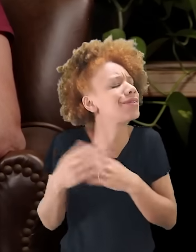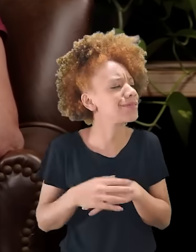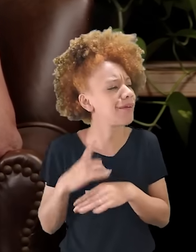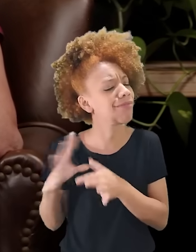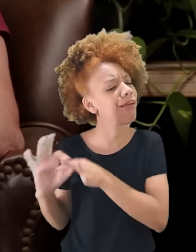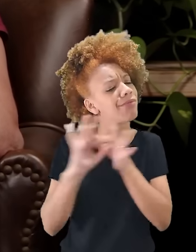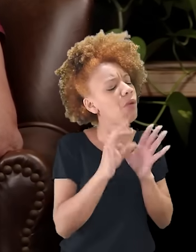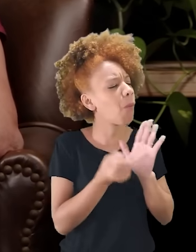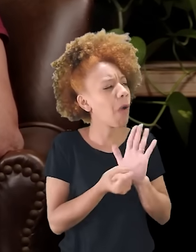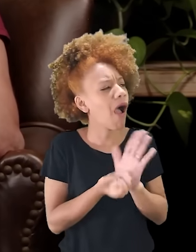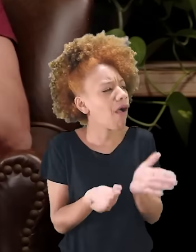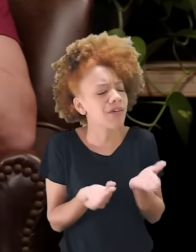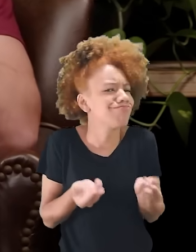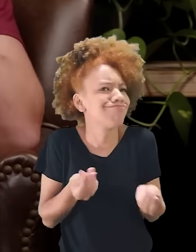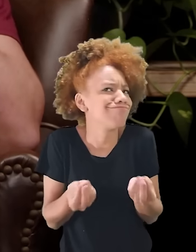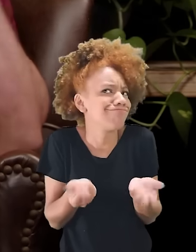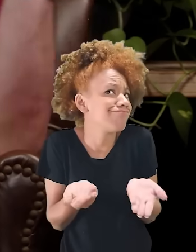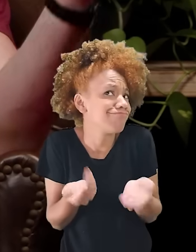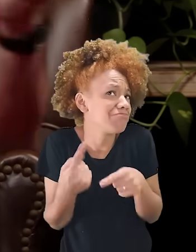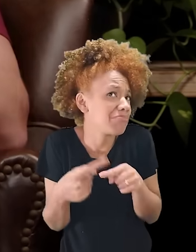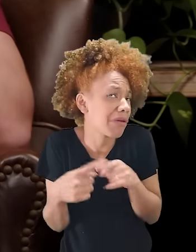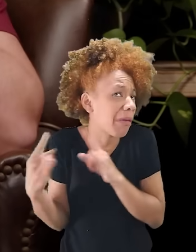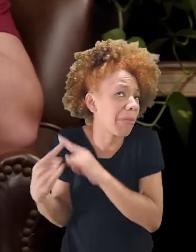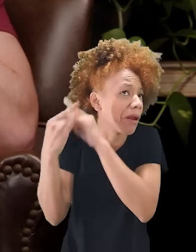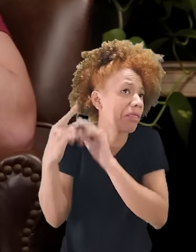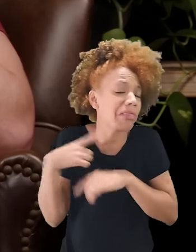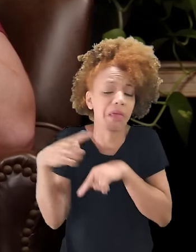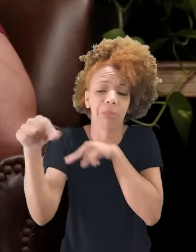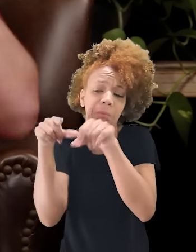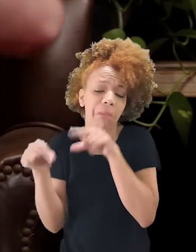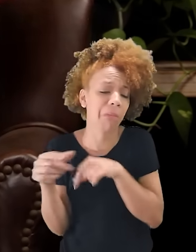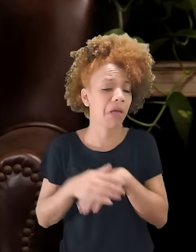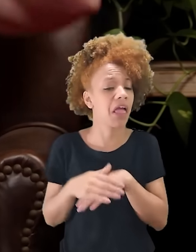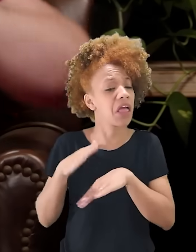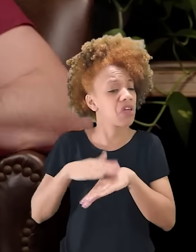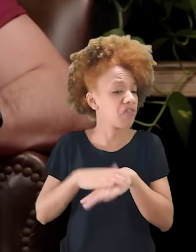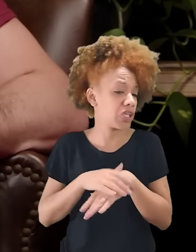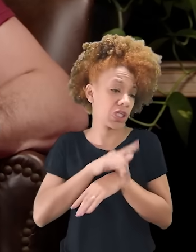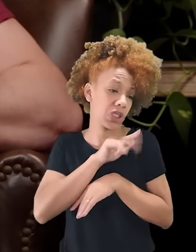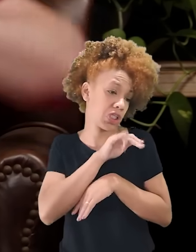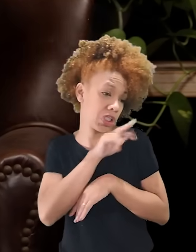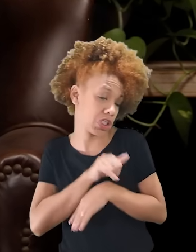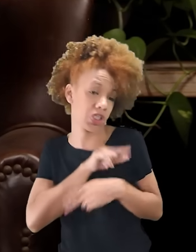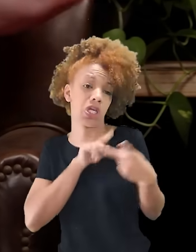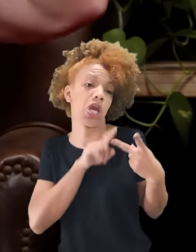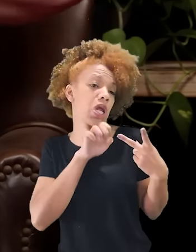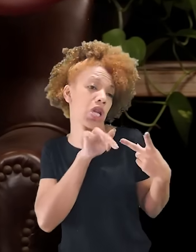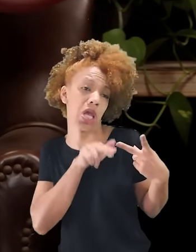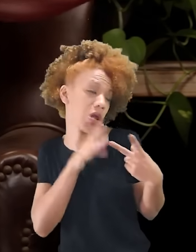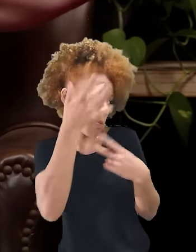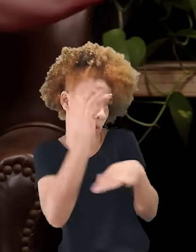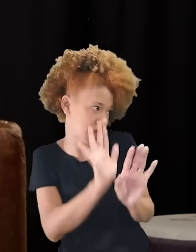tem essas marcas Por que que Paris é esse seleto grupo de pessoas que fazem a Given chi A hermé sei lá tô